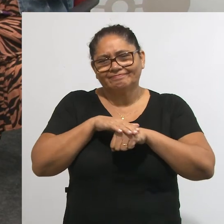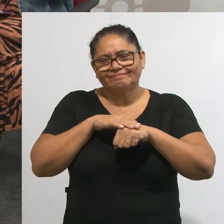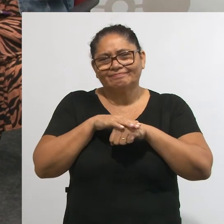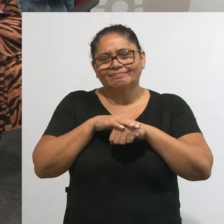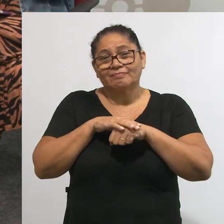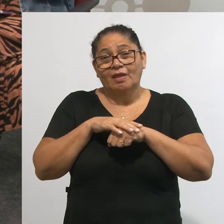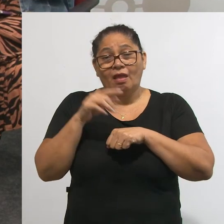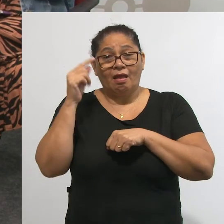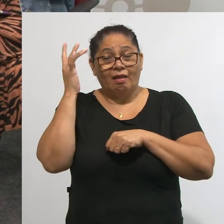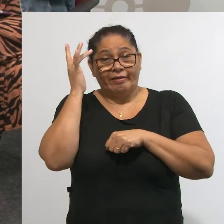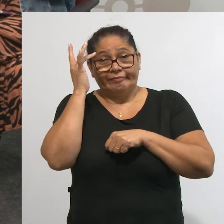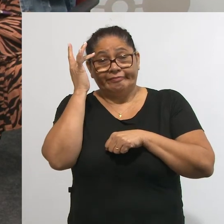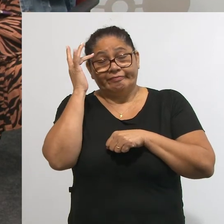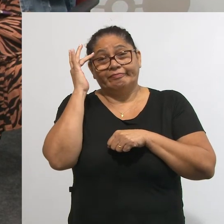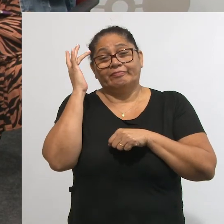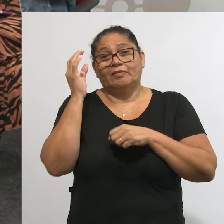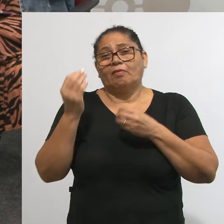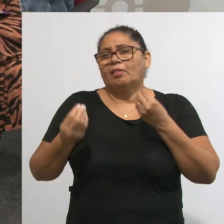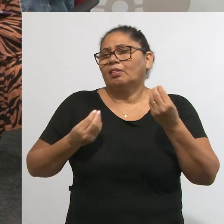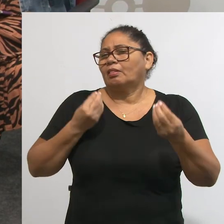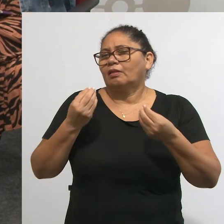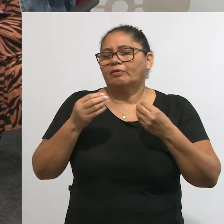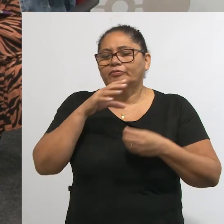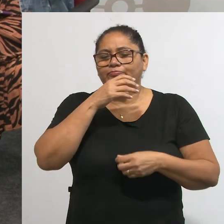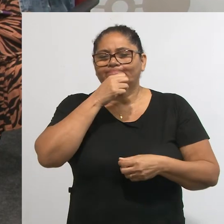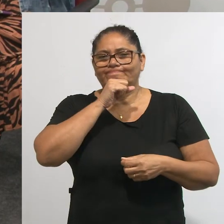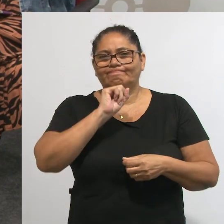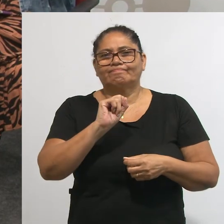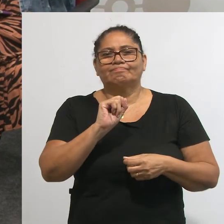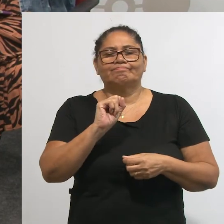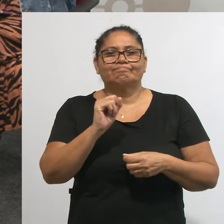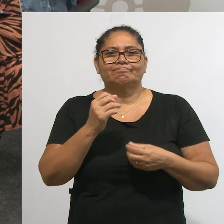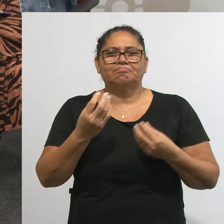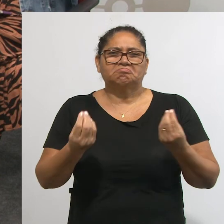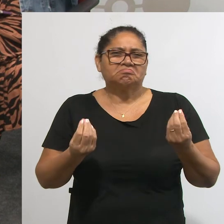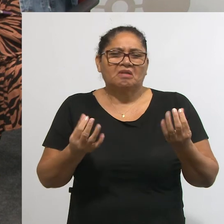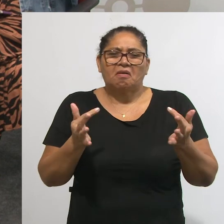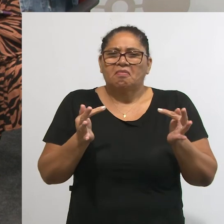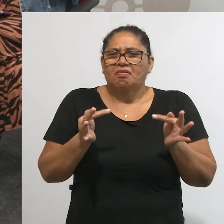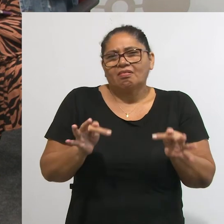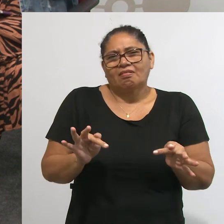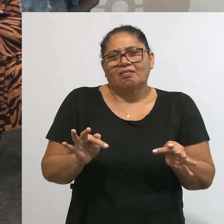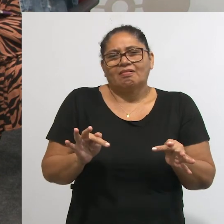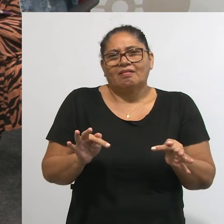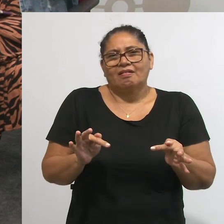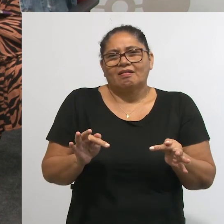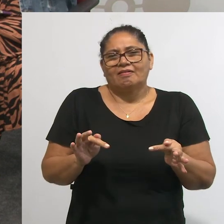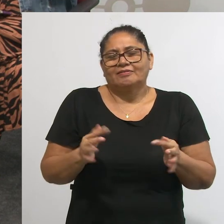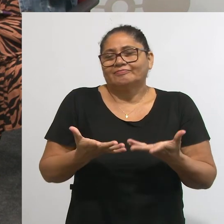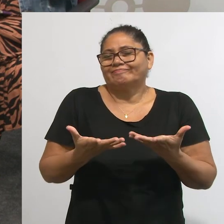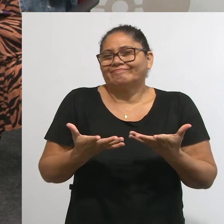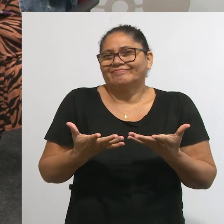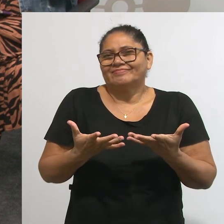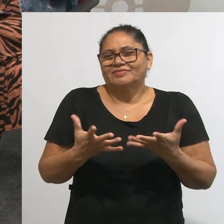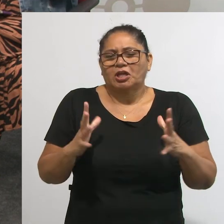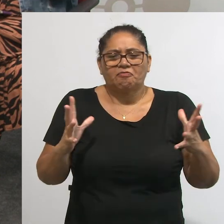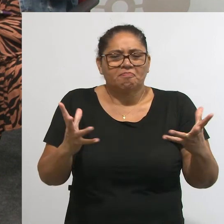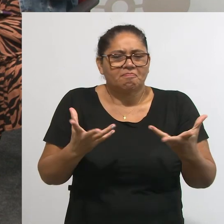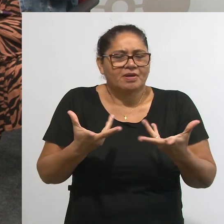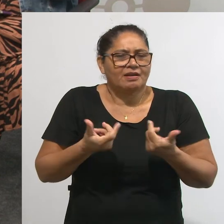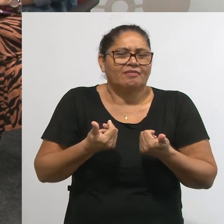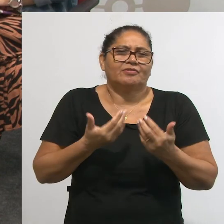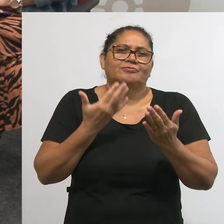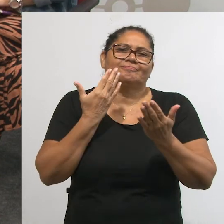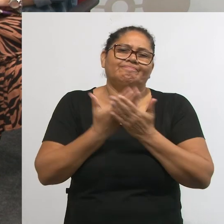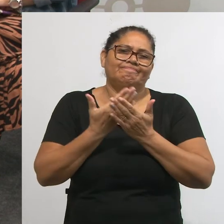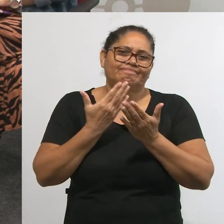diálogo, né, porque eu acho que não tem como falar de Paulo Freire de forma monológica, então você enriqueceu a nossa